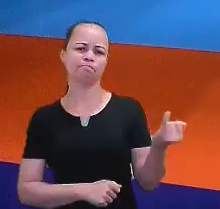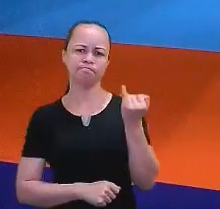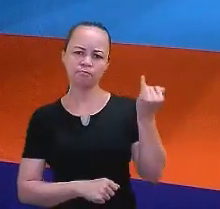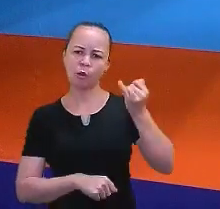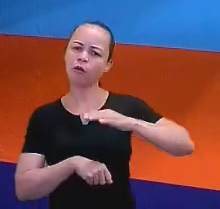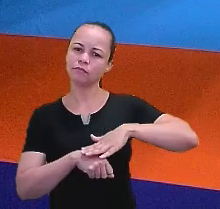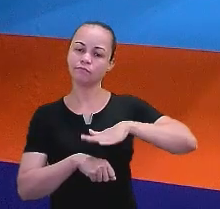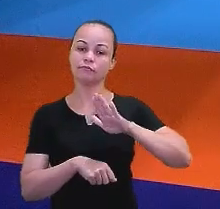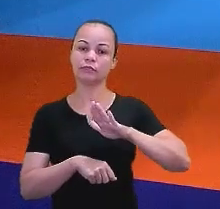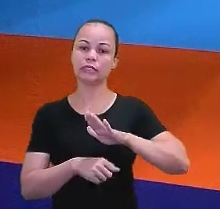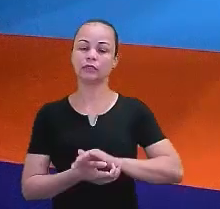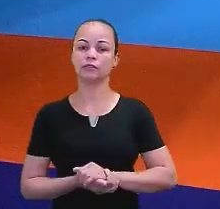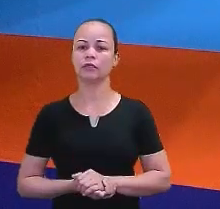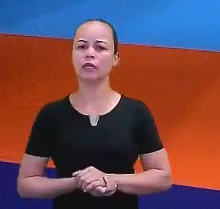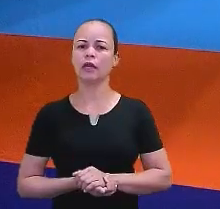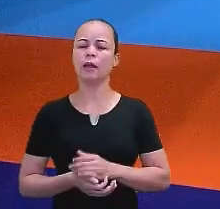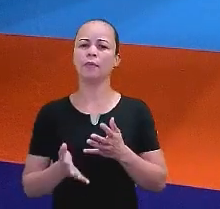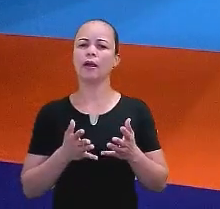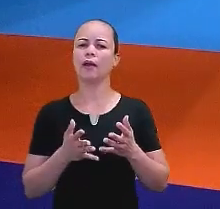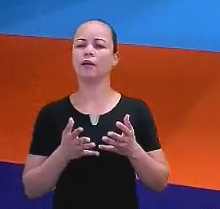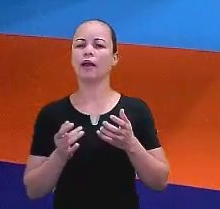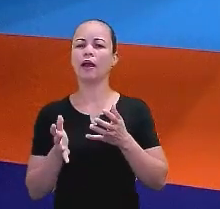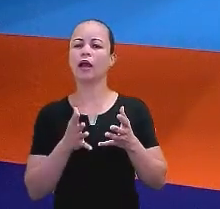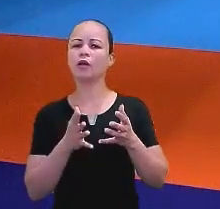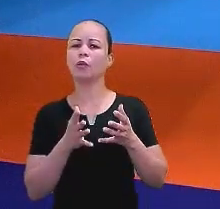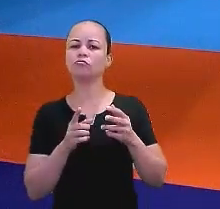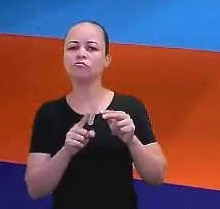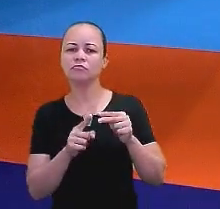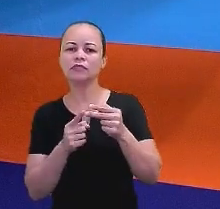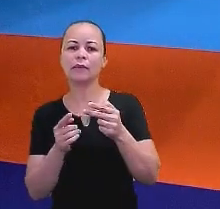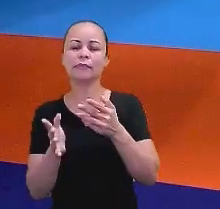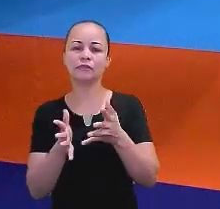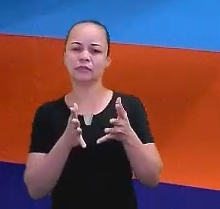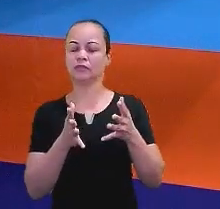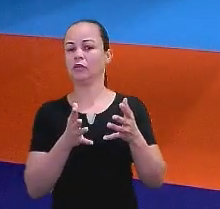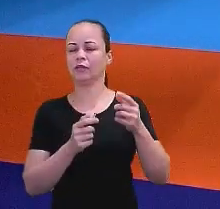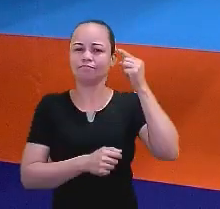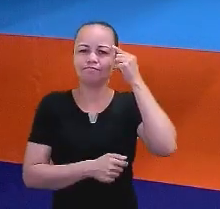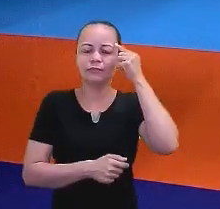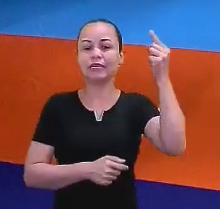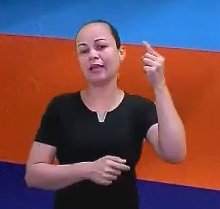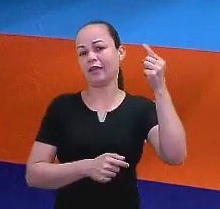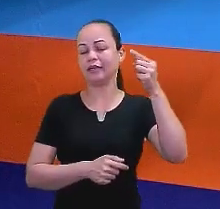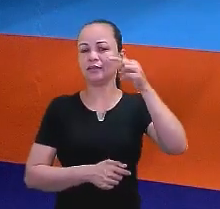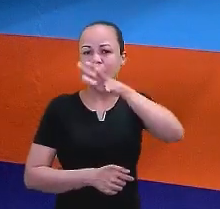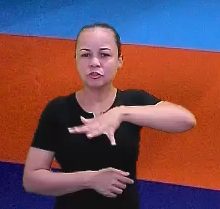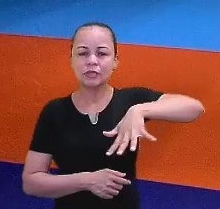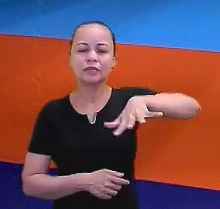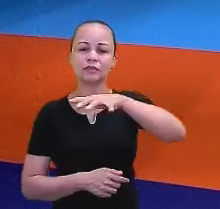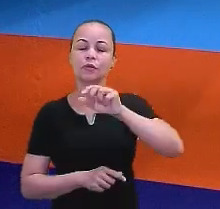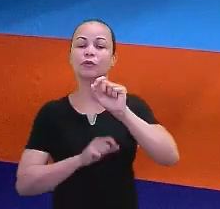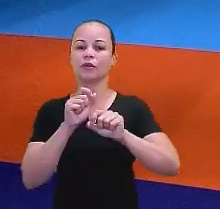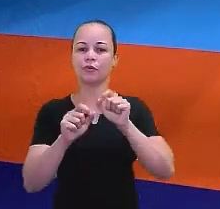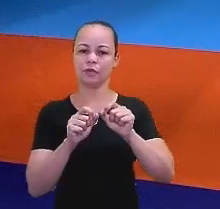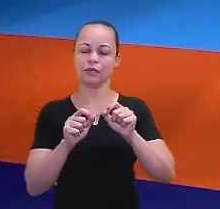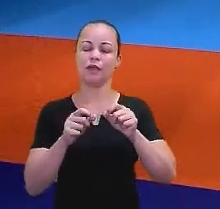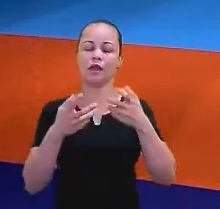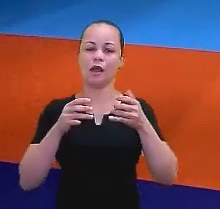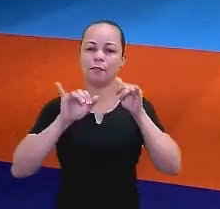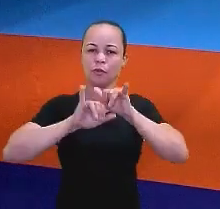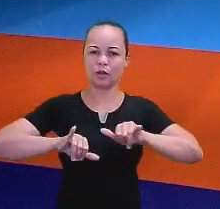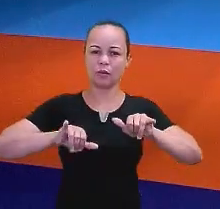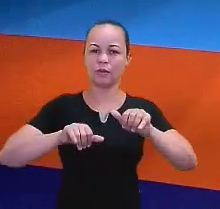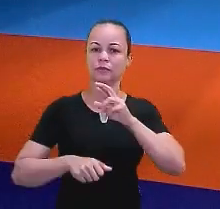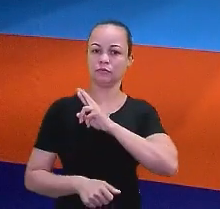importante para a concepção dessa ideia que nós temos de nação, que é a Proclamação da República. Então,